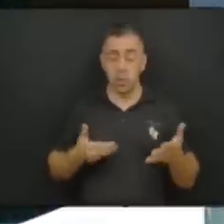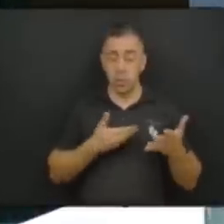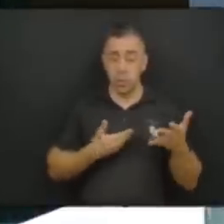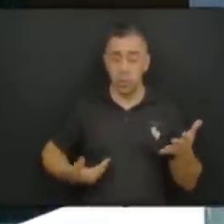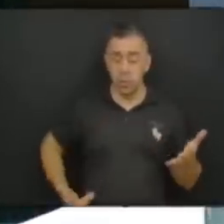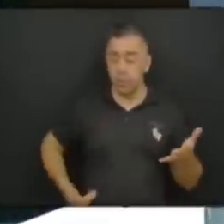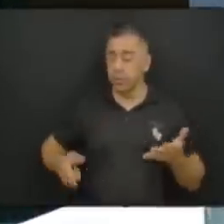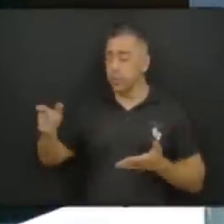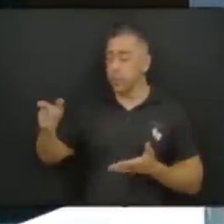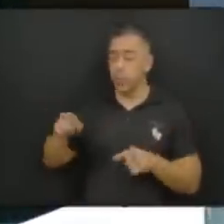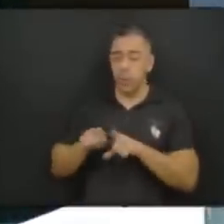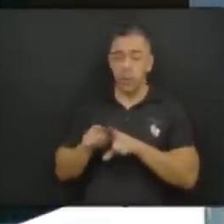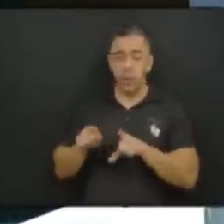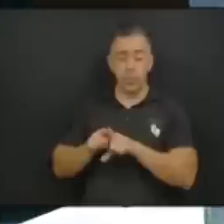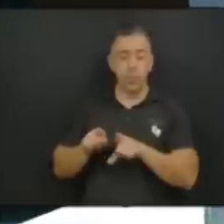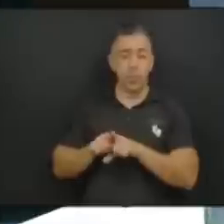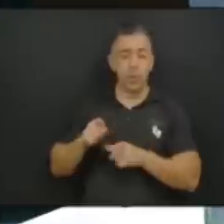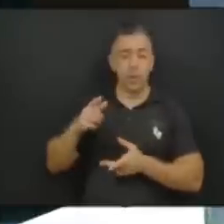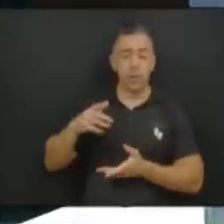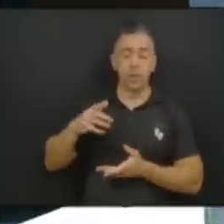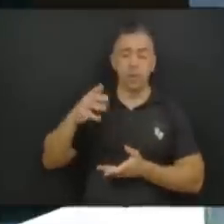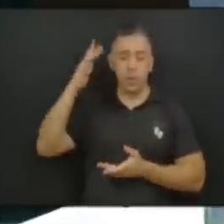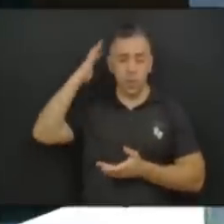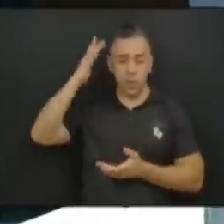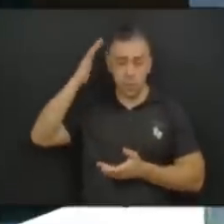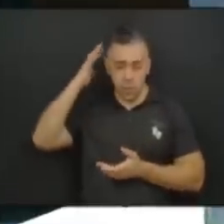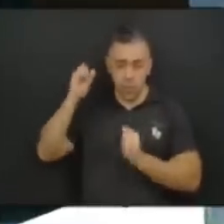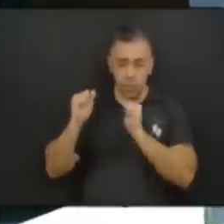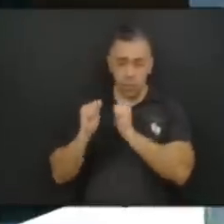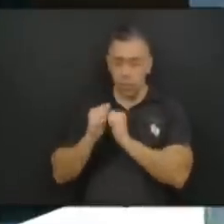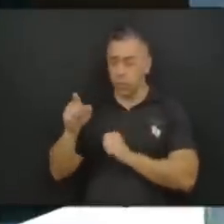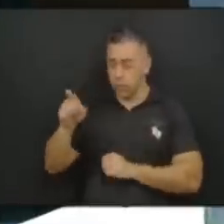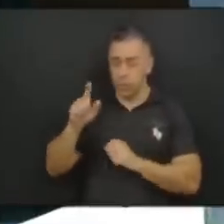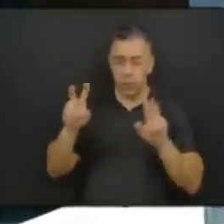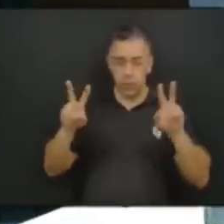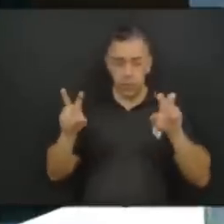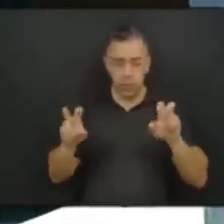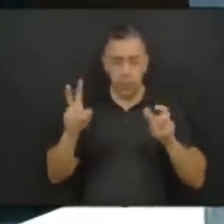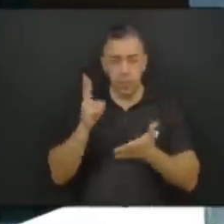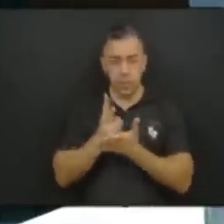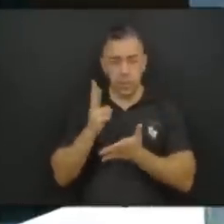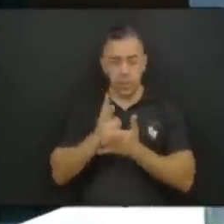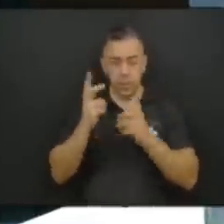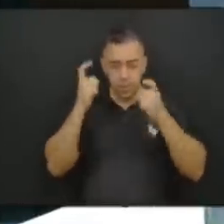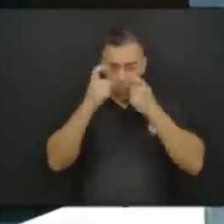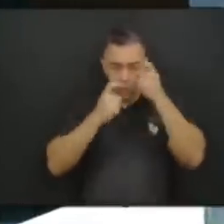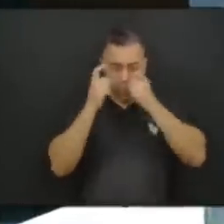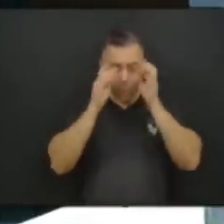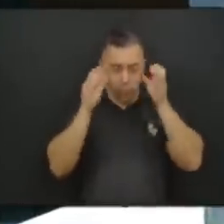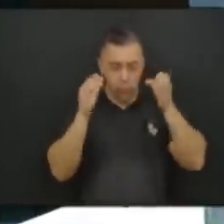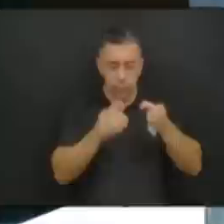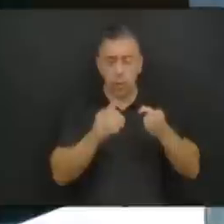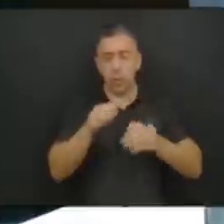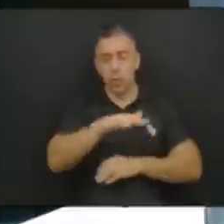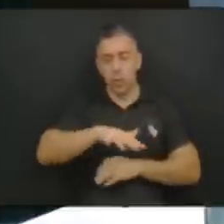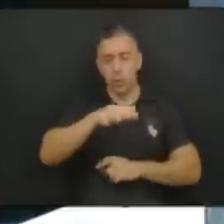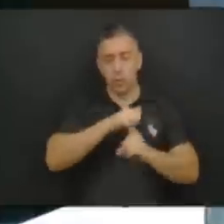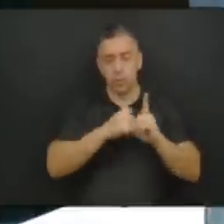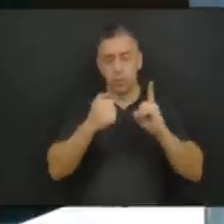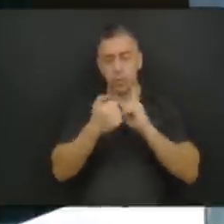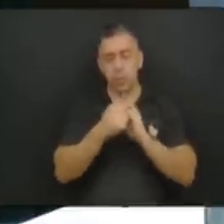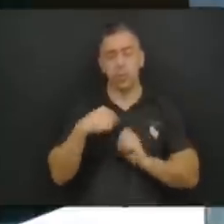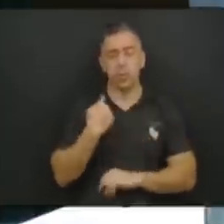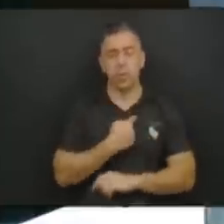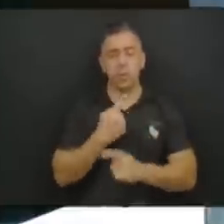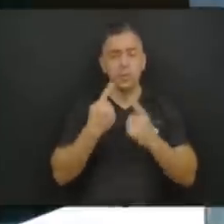se eu puder também participar O senhor sempre Traz essa temática sua preocupação esse olhar humanista social para